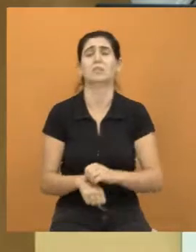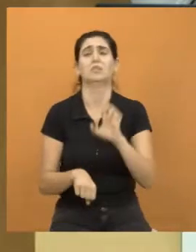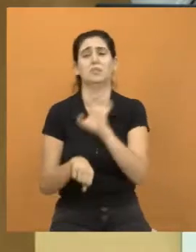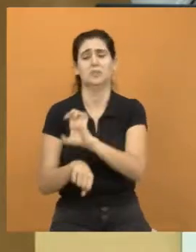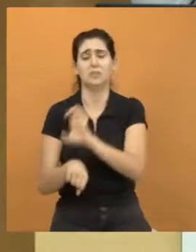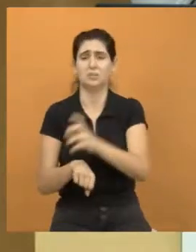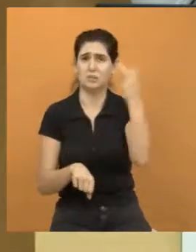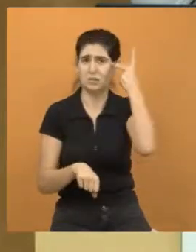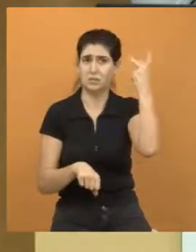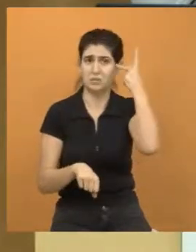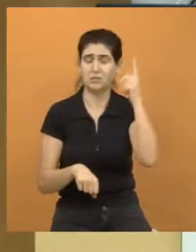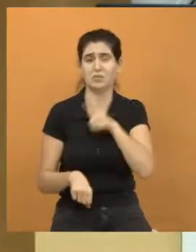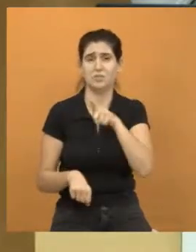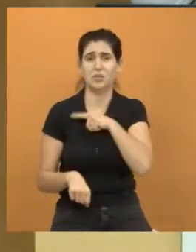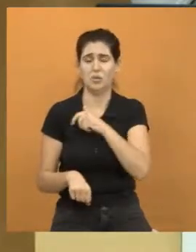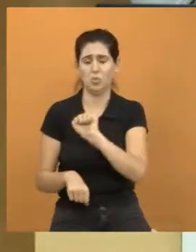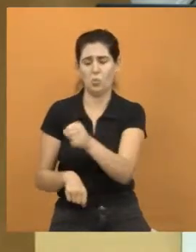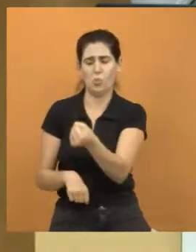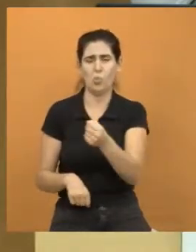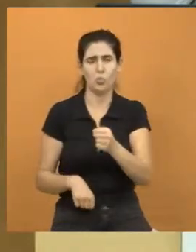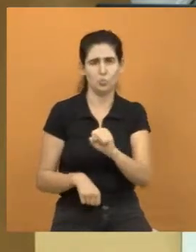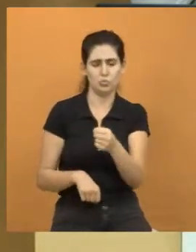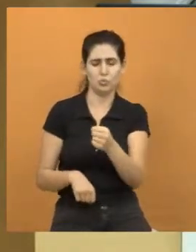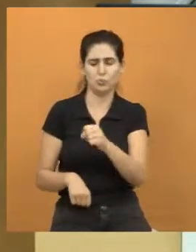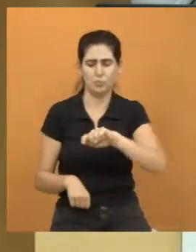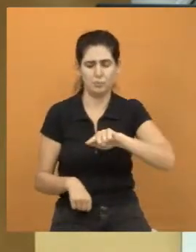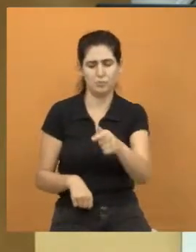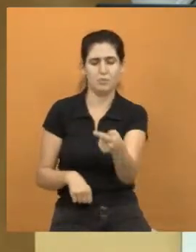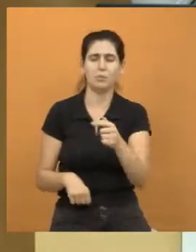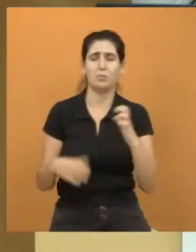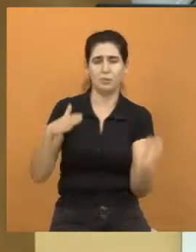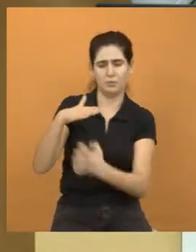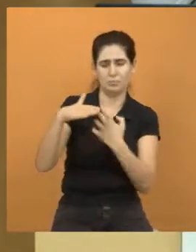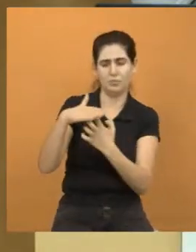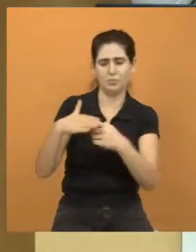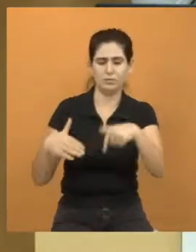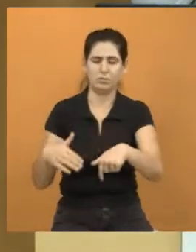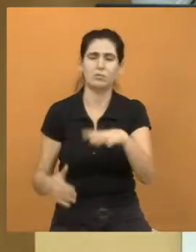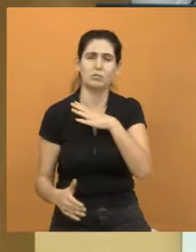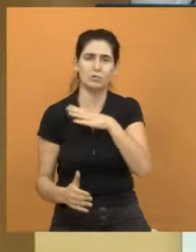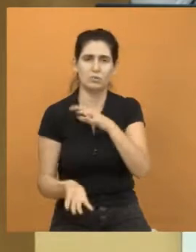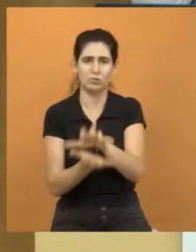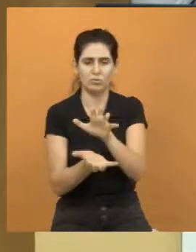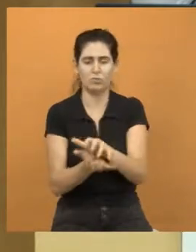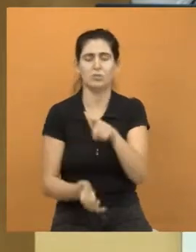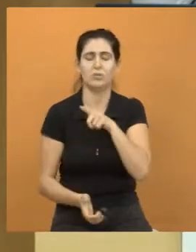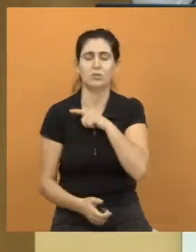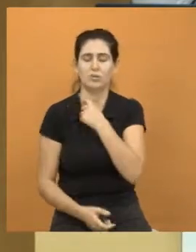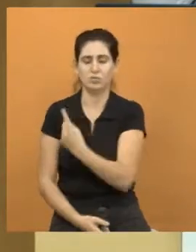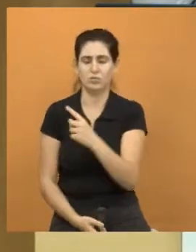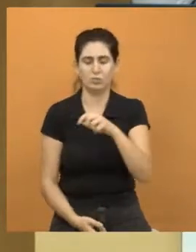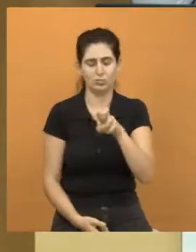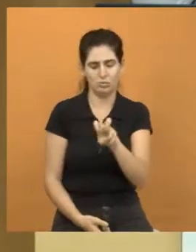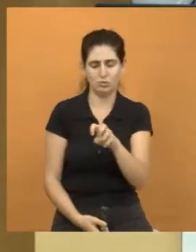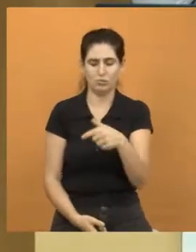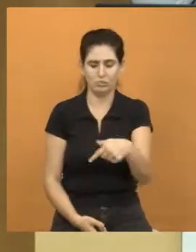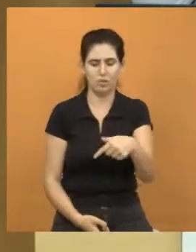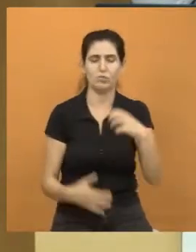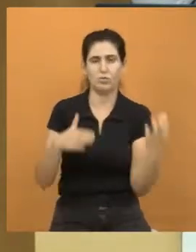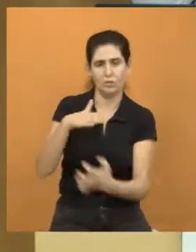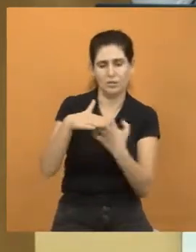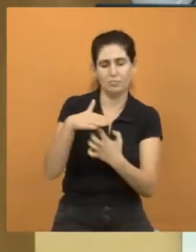tem 8.000 empresas, né? E aqui na nossa cidade de Jacareí, nós temos 157